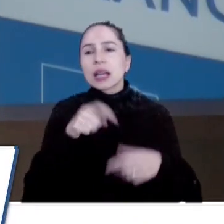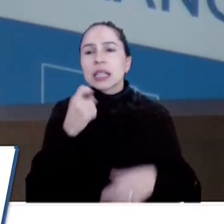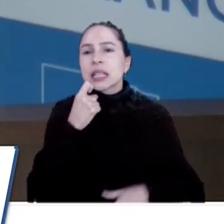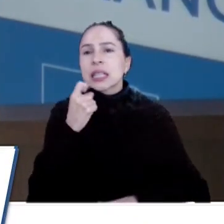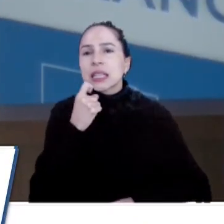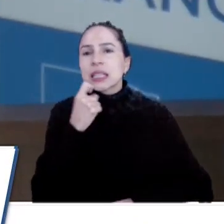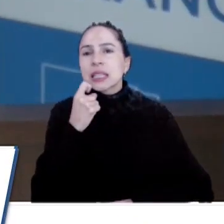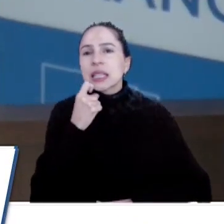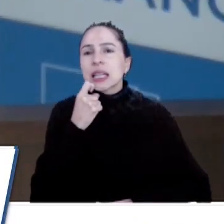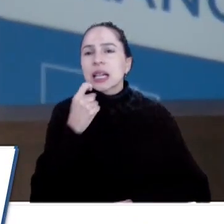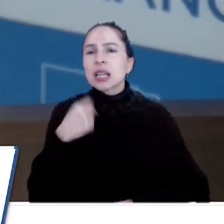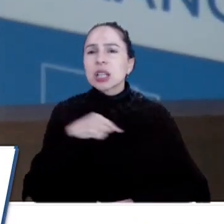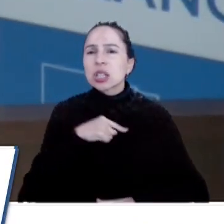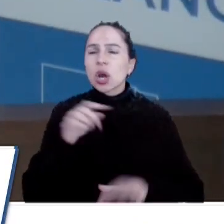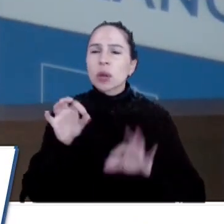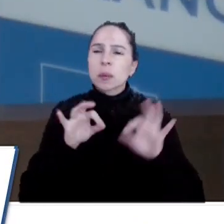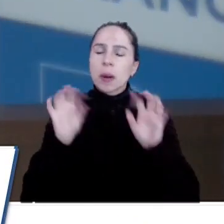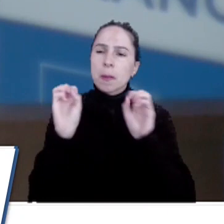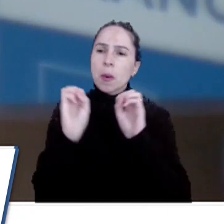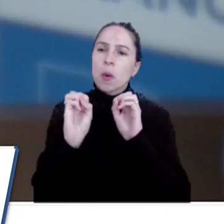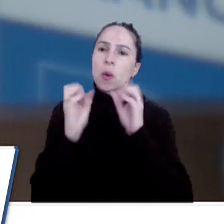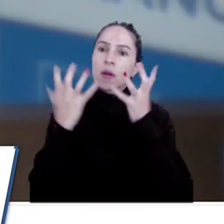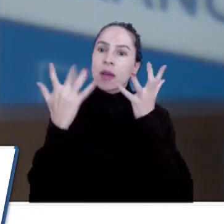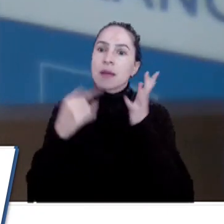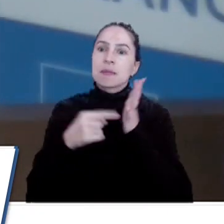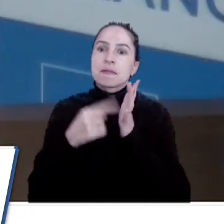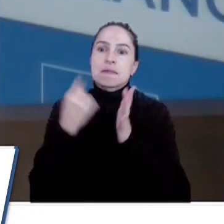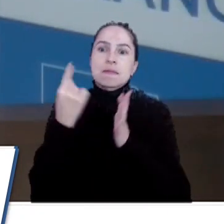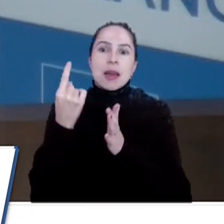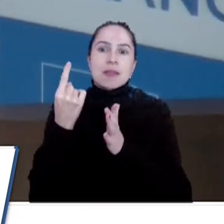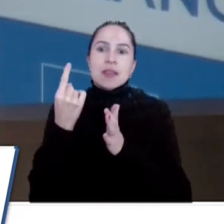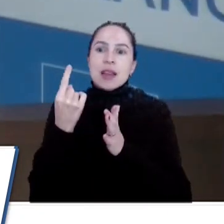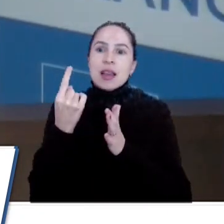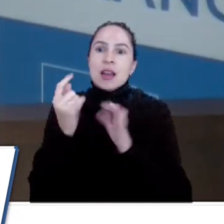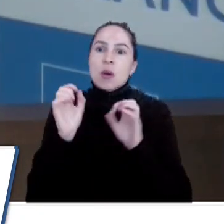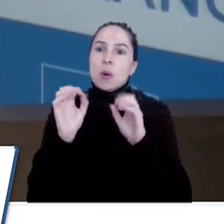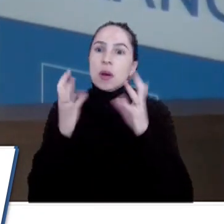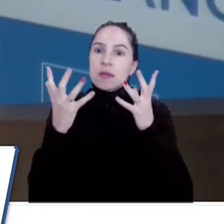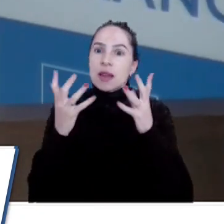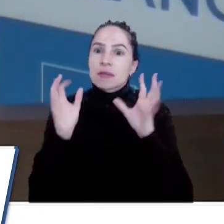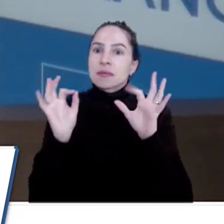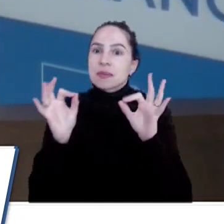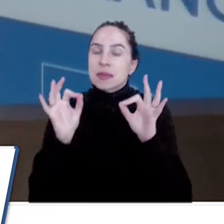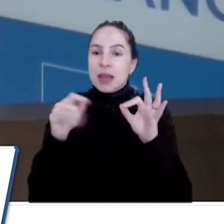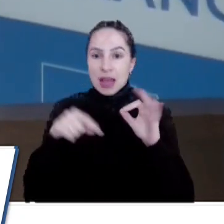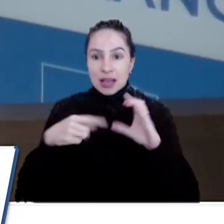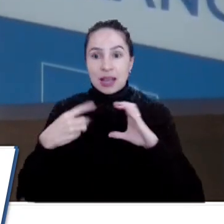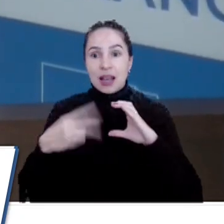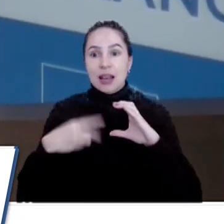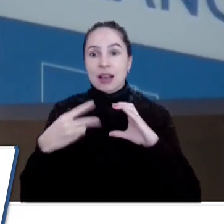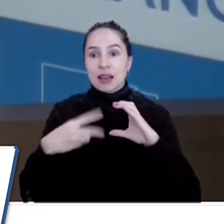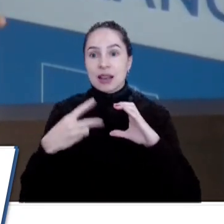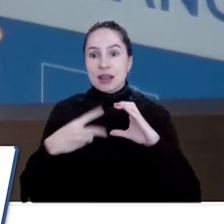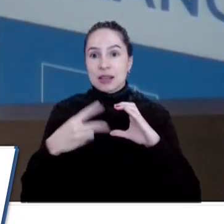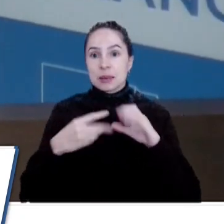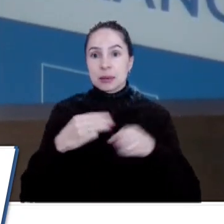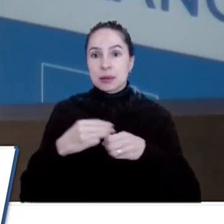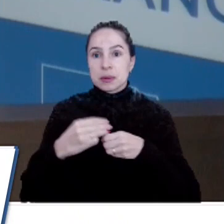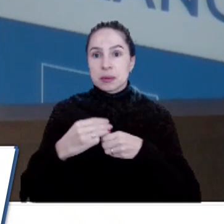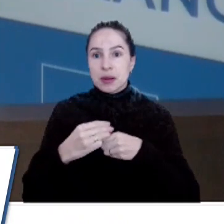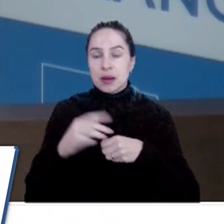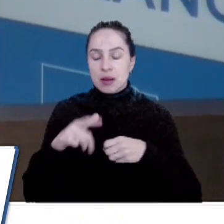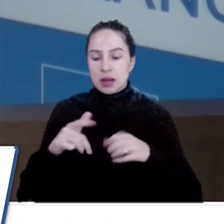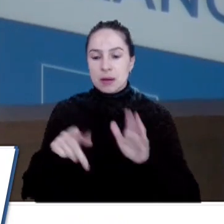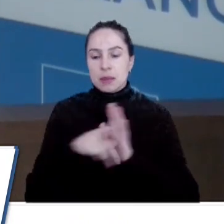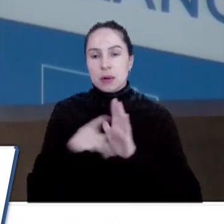que nós tivemos aqui um evento, pela primeira vez aconteceu um evento como esse, principalmente na Câmara Municipal de Franca, que é a Casa do